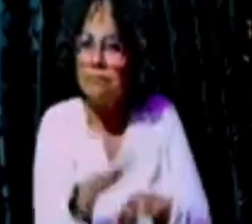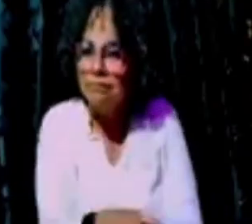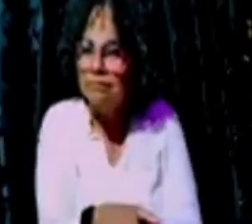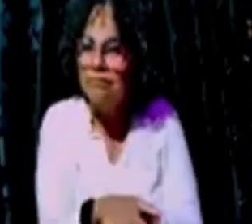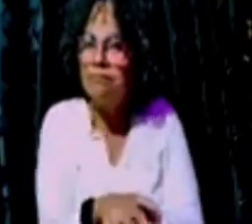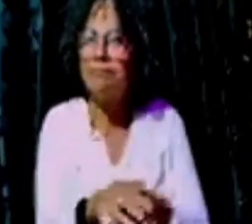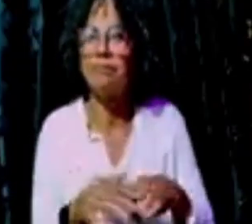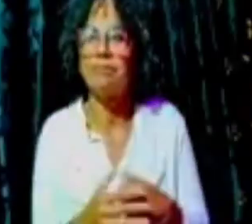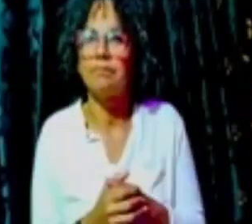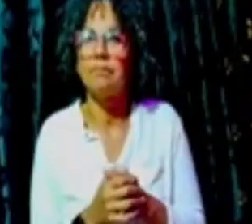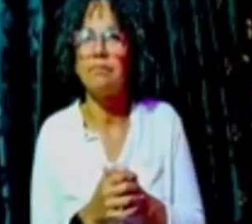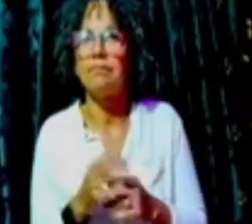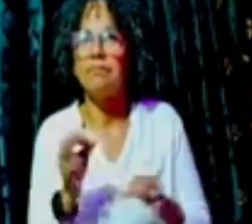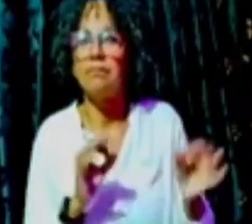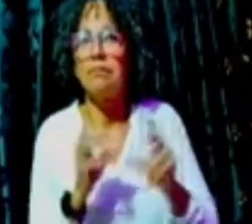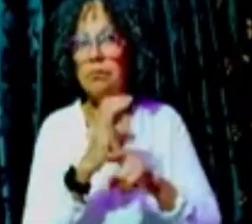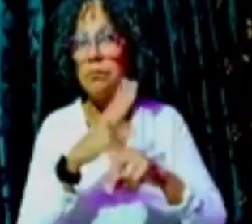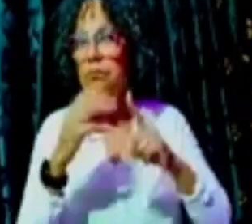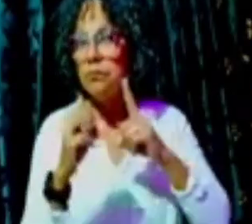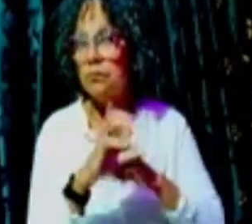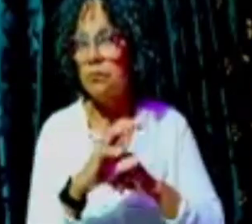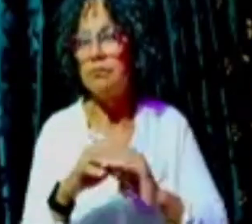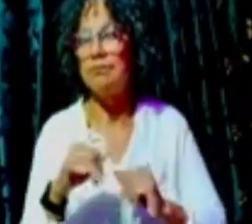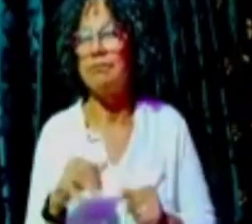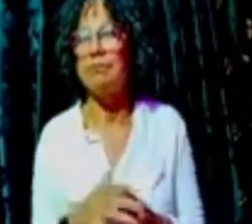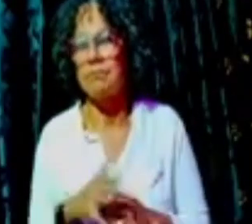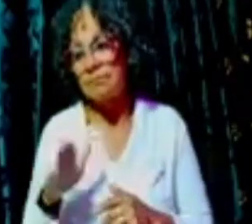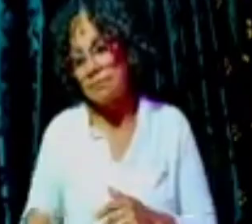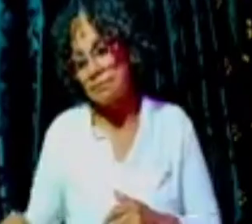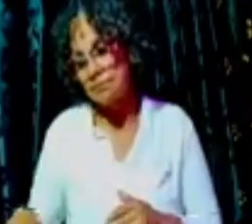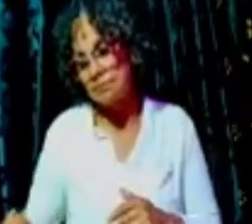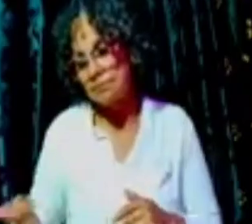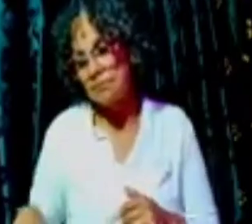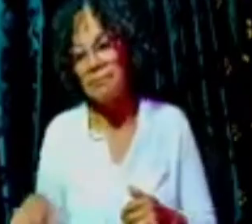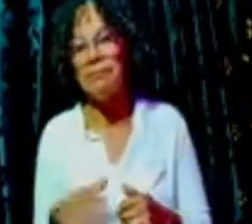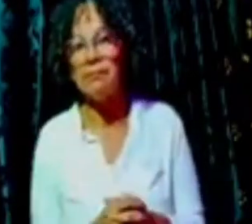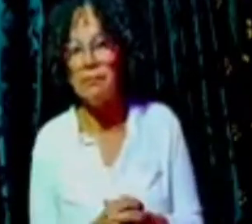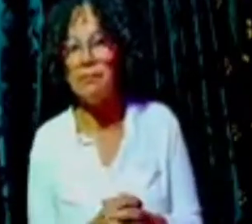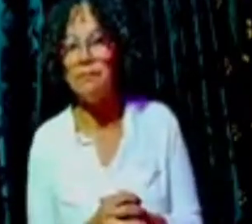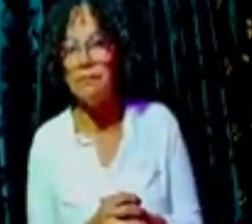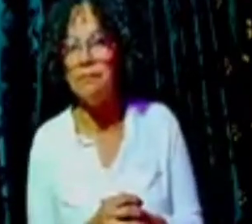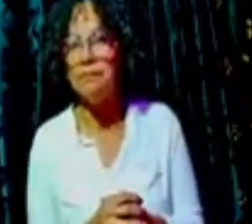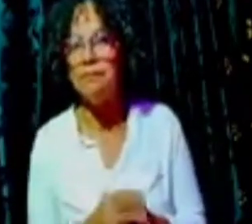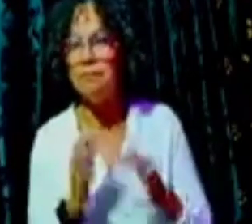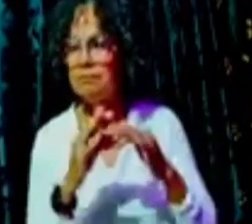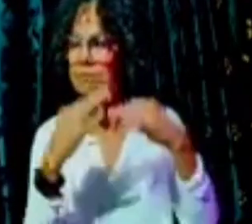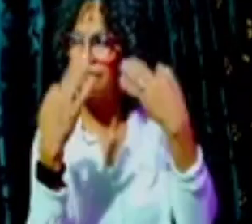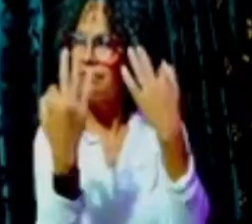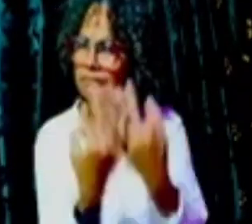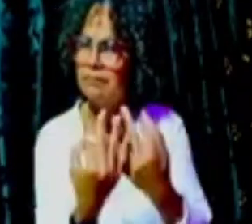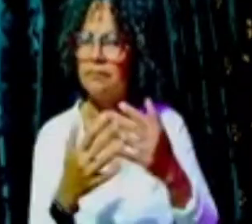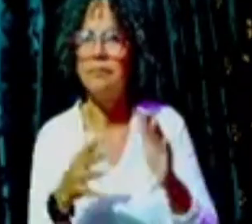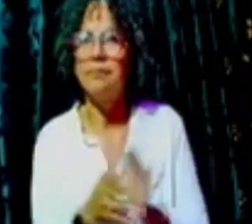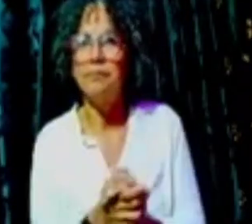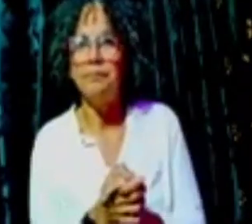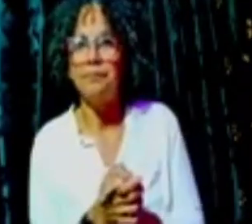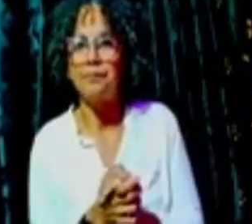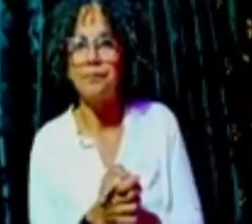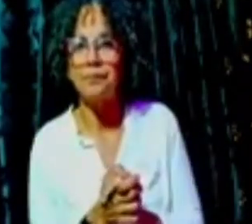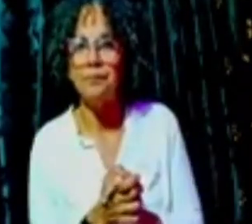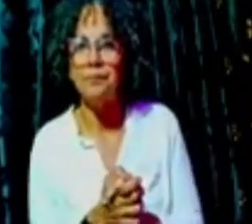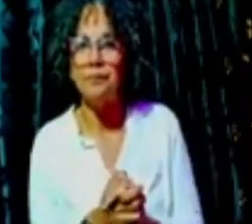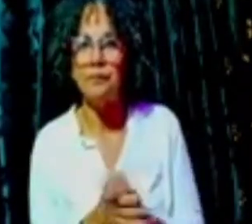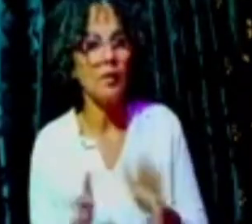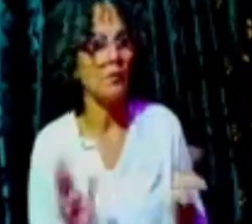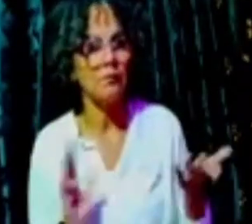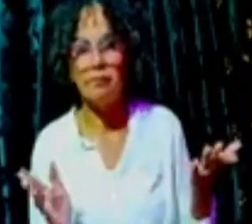culto infantil. É um desafio tanto para a igreja quanto para eles, né? Para eles também, para as famílias, né? E a gente também não pode falar de inclusão sem